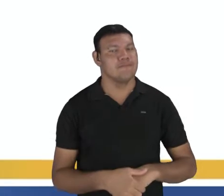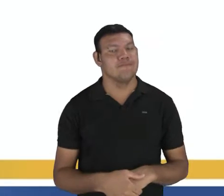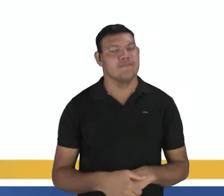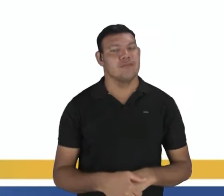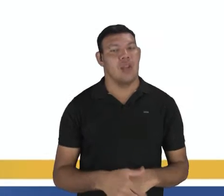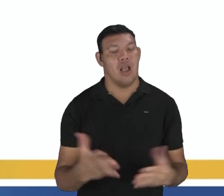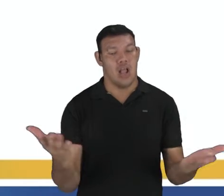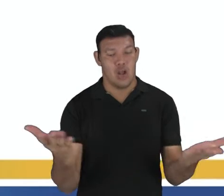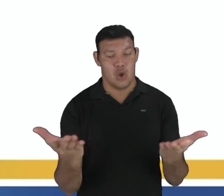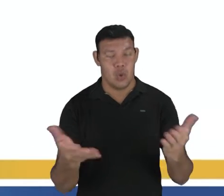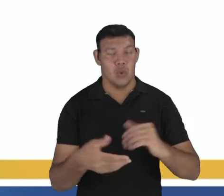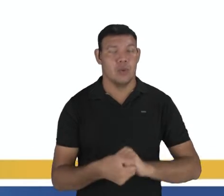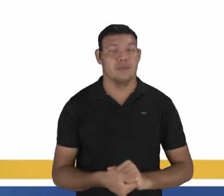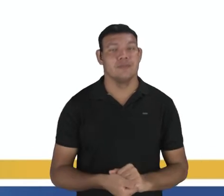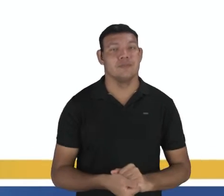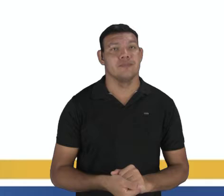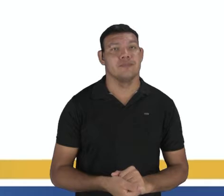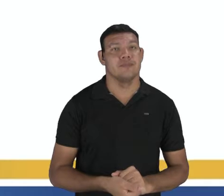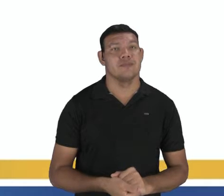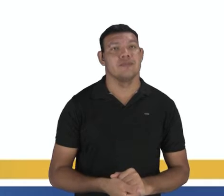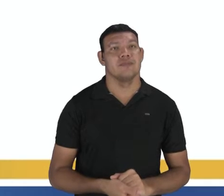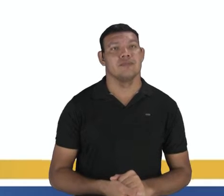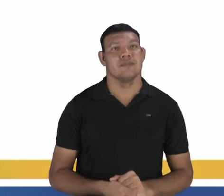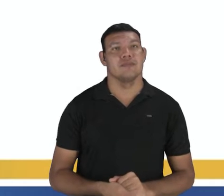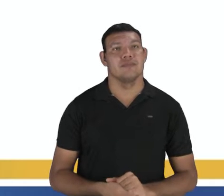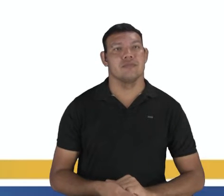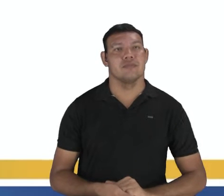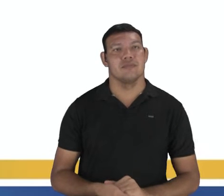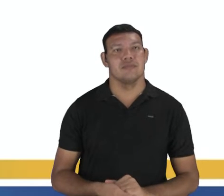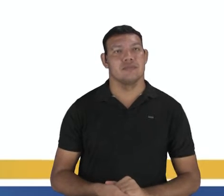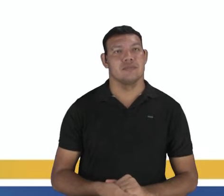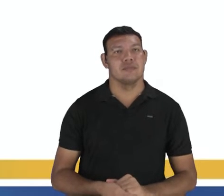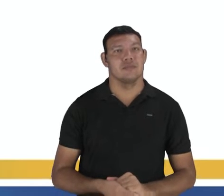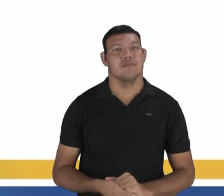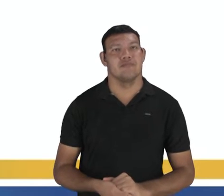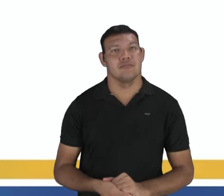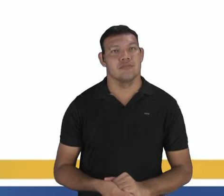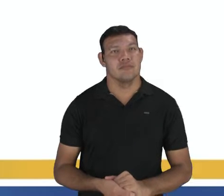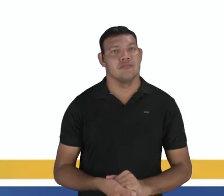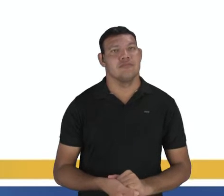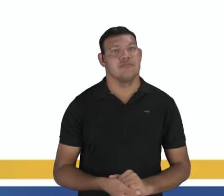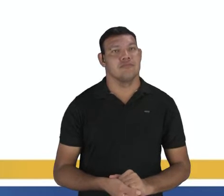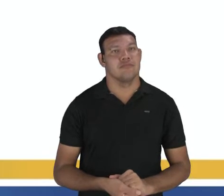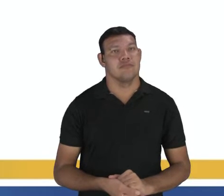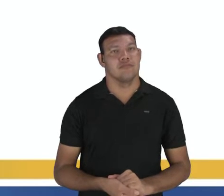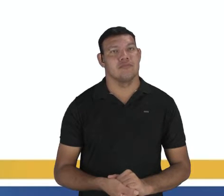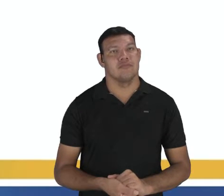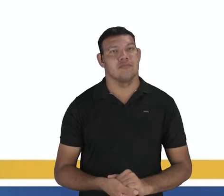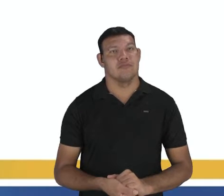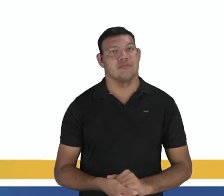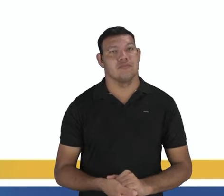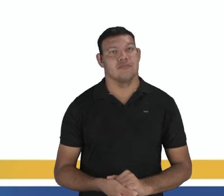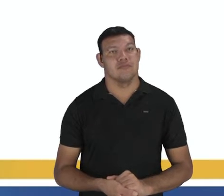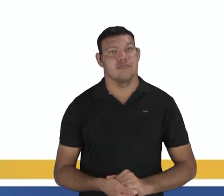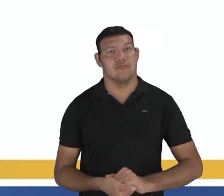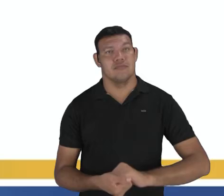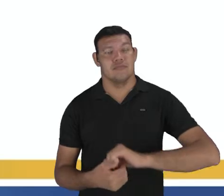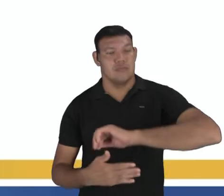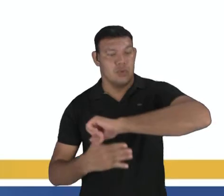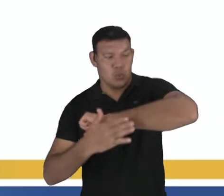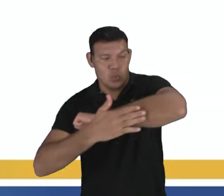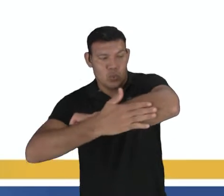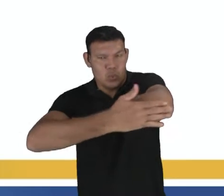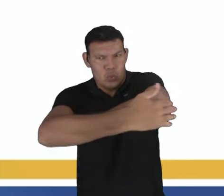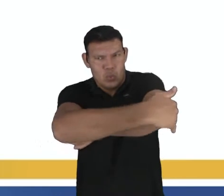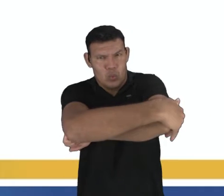exemplo, I've just seen him to the corner. On the corner. Eu acabei de